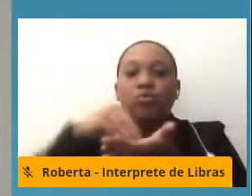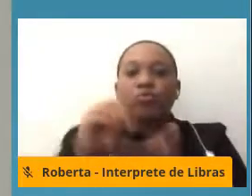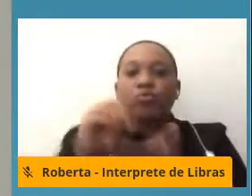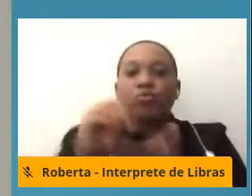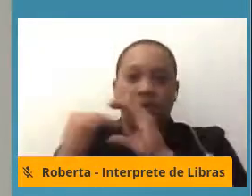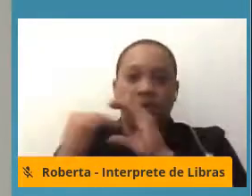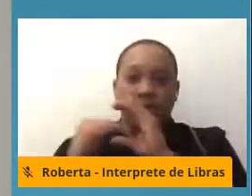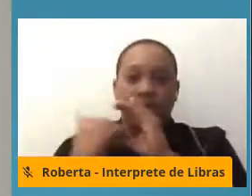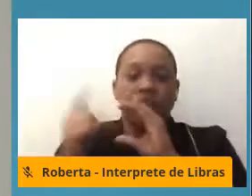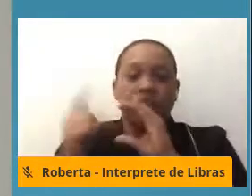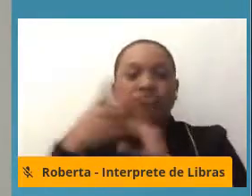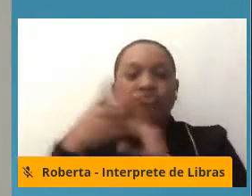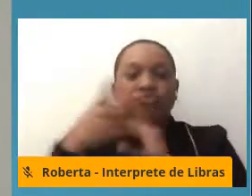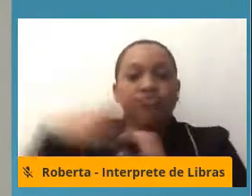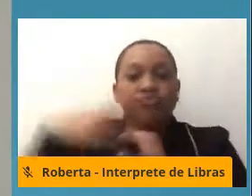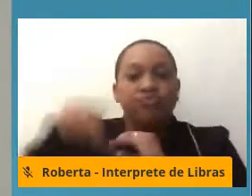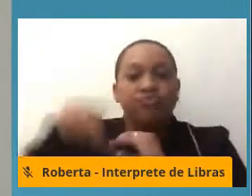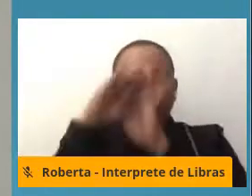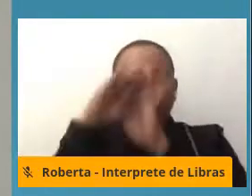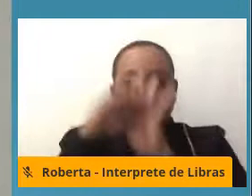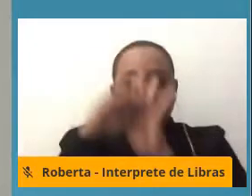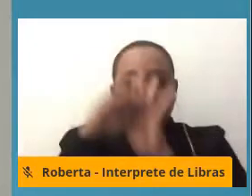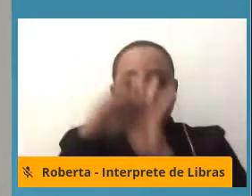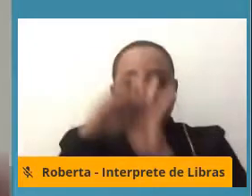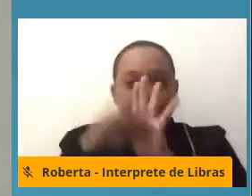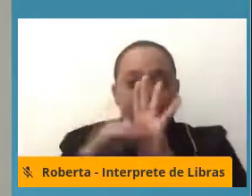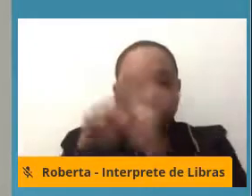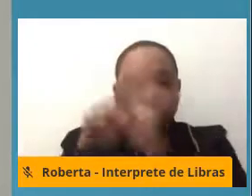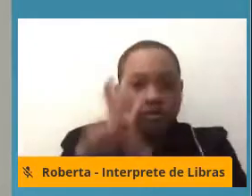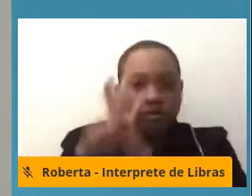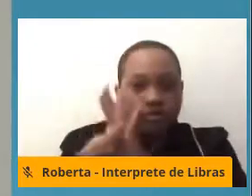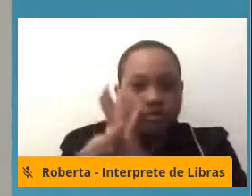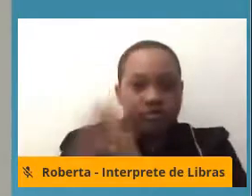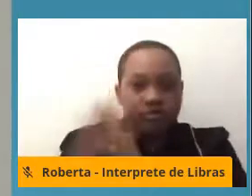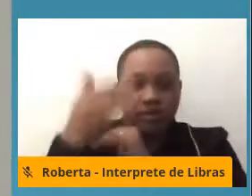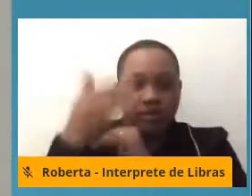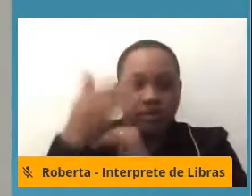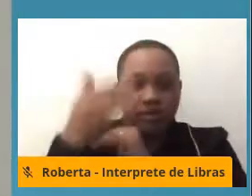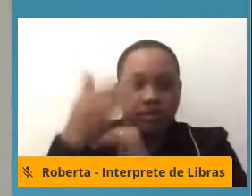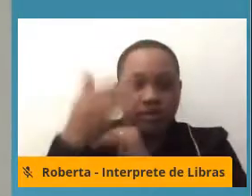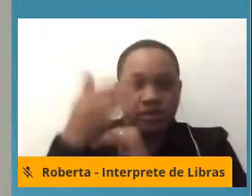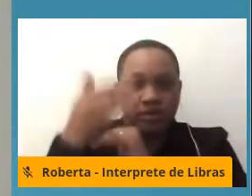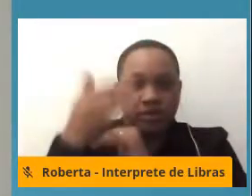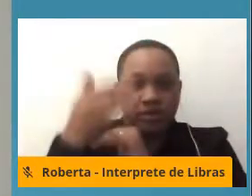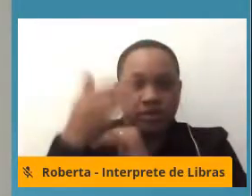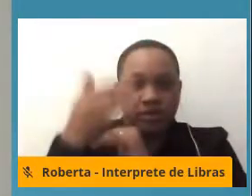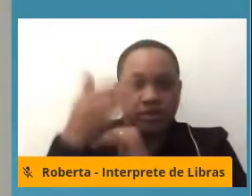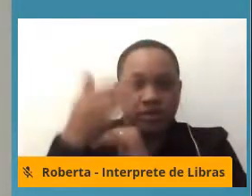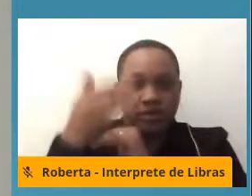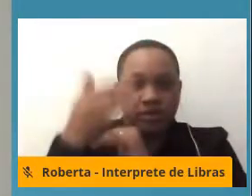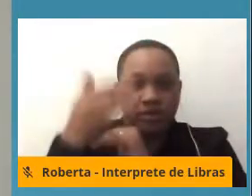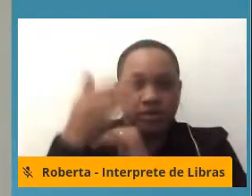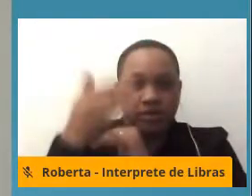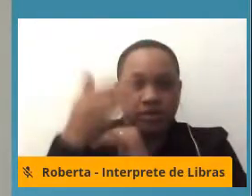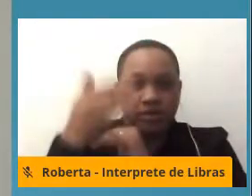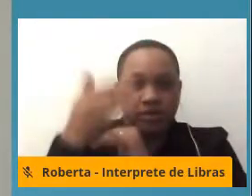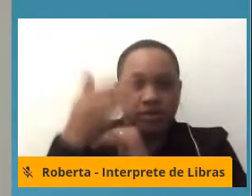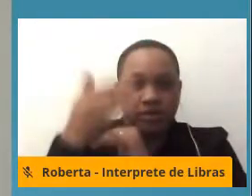evento, o concurso que a gente está promovendo, vai ser um concurso de divulgação científica. Então, se você é